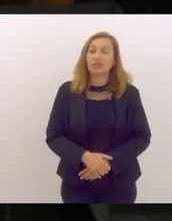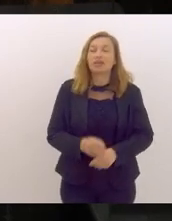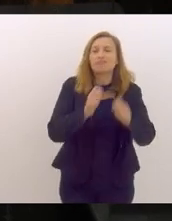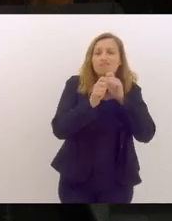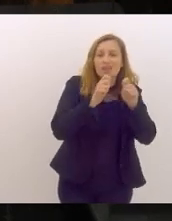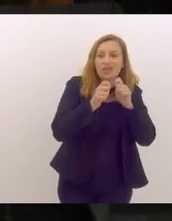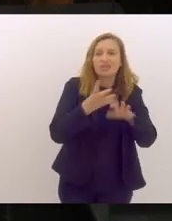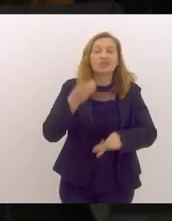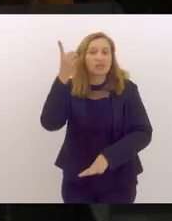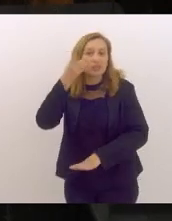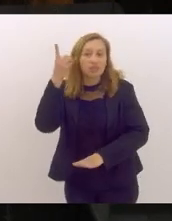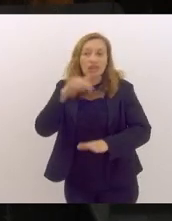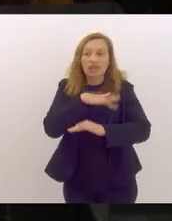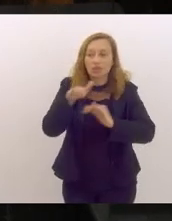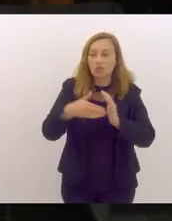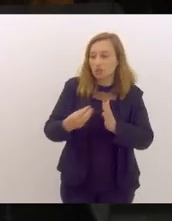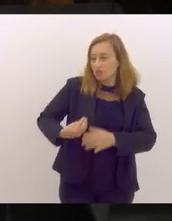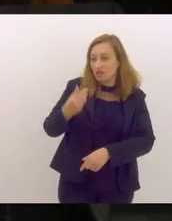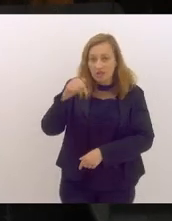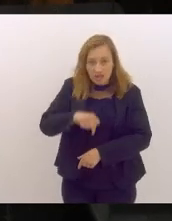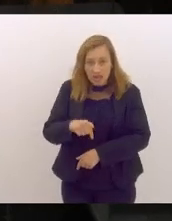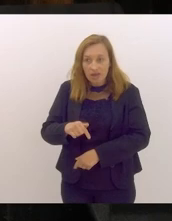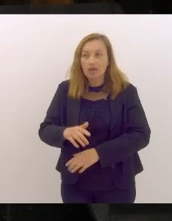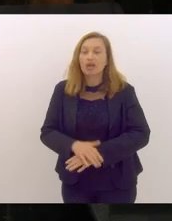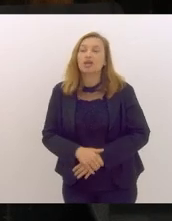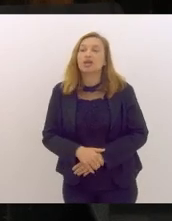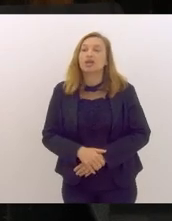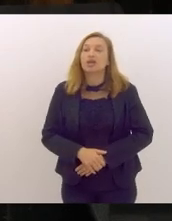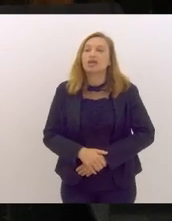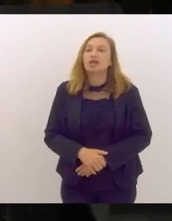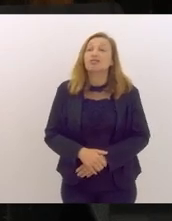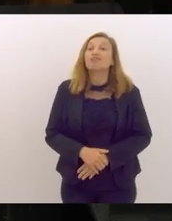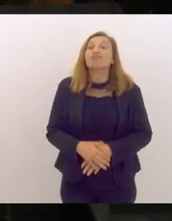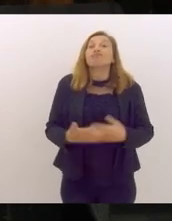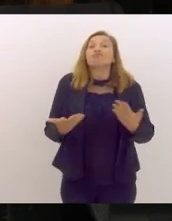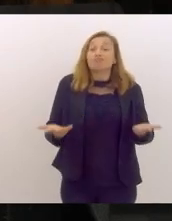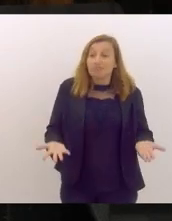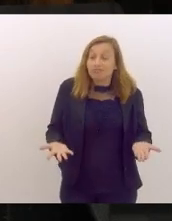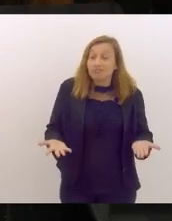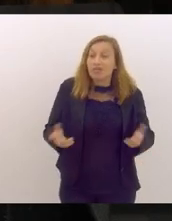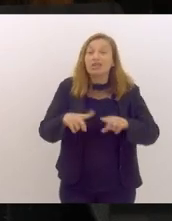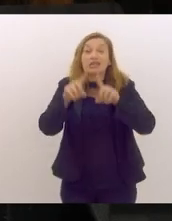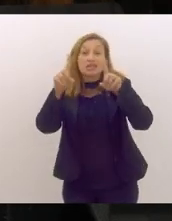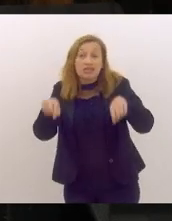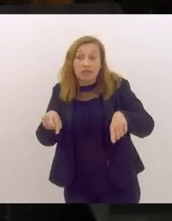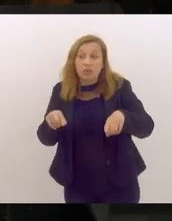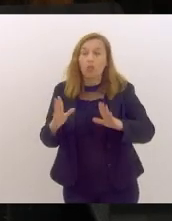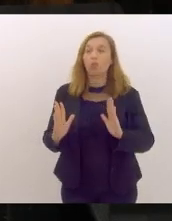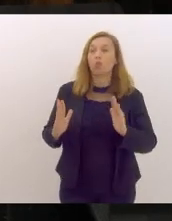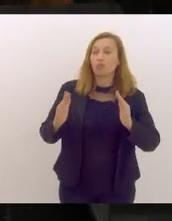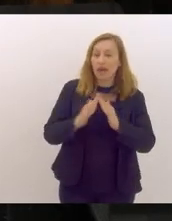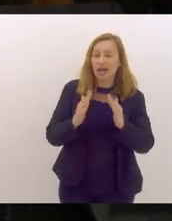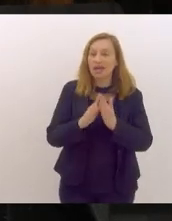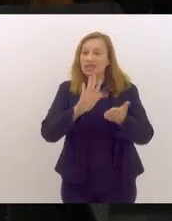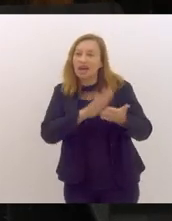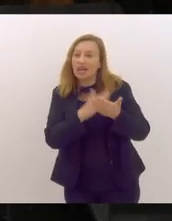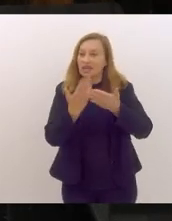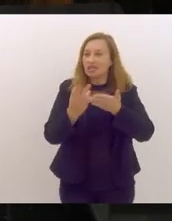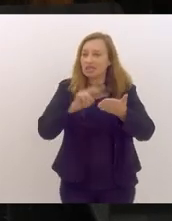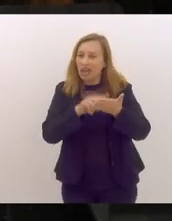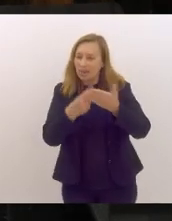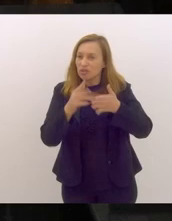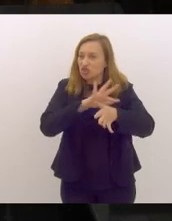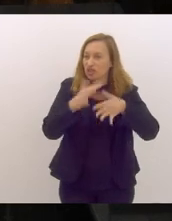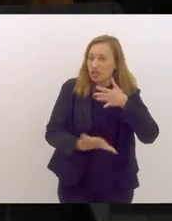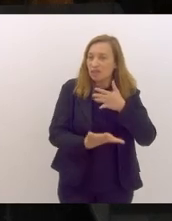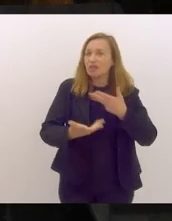imprensa, deputados e deputadas aqui presentes ainda, enfim, servidores da casa, nossa intérprete de Libras.